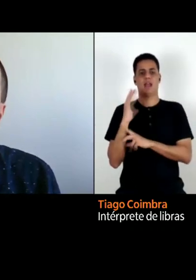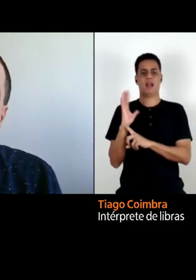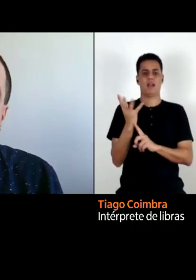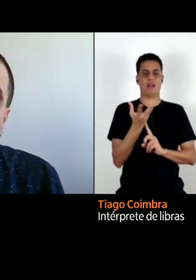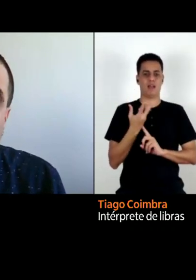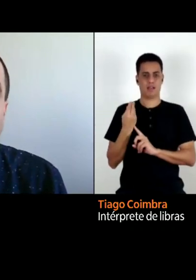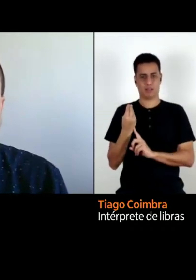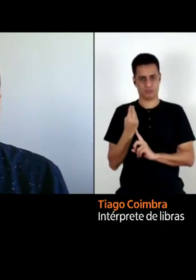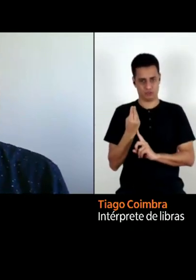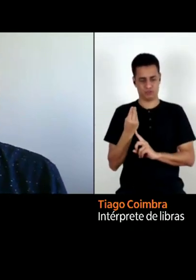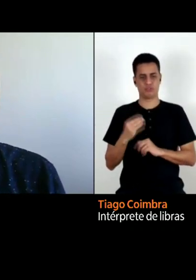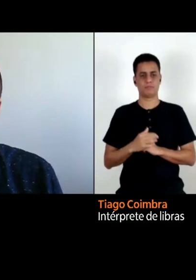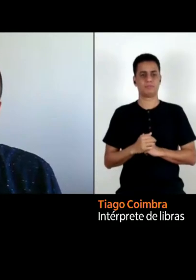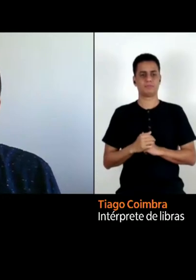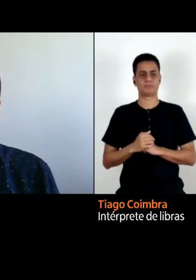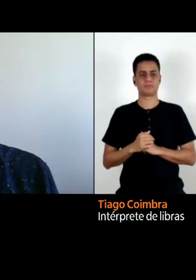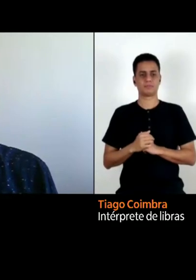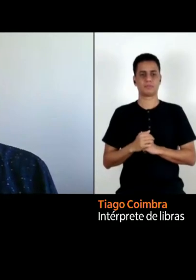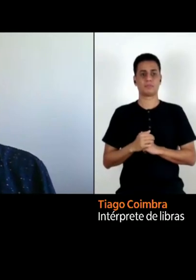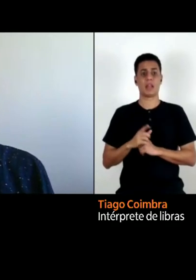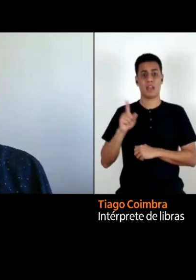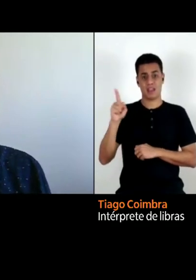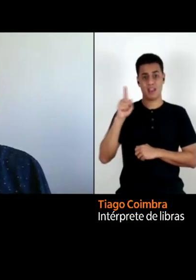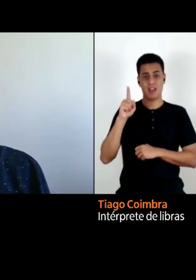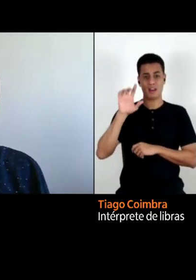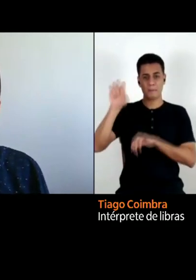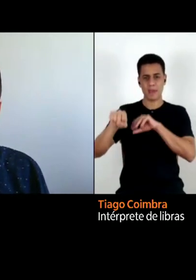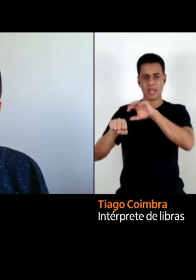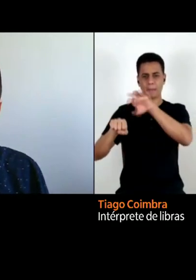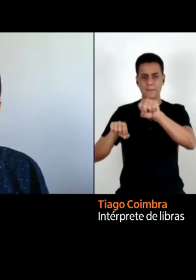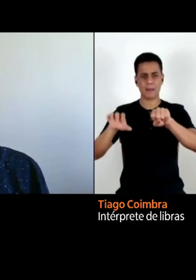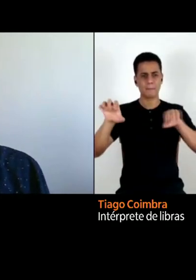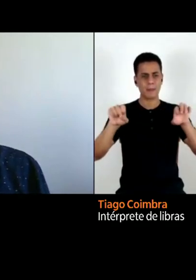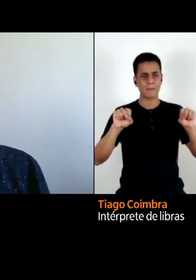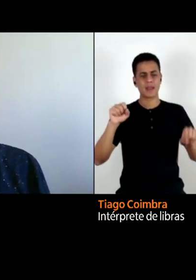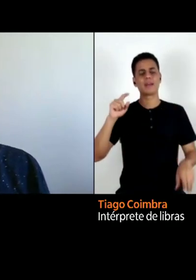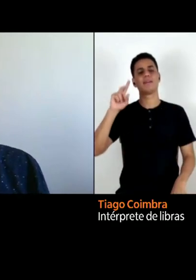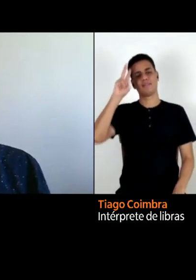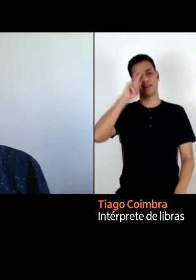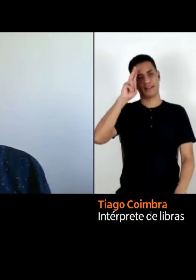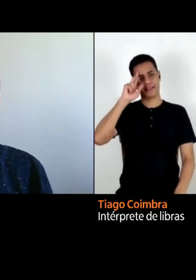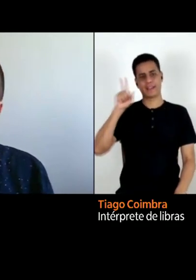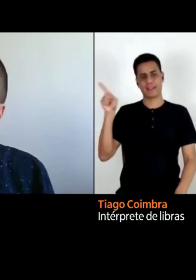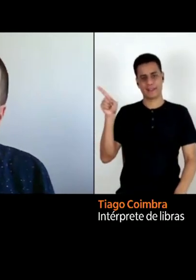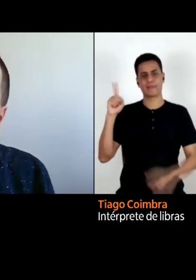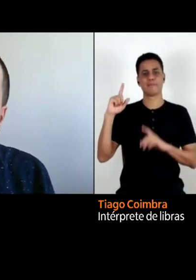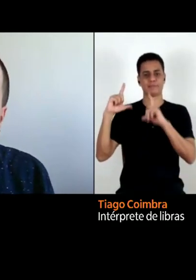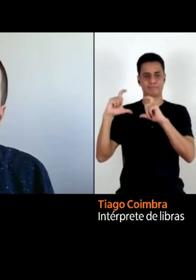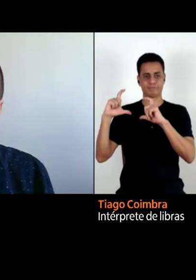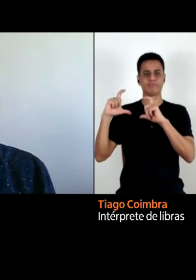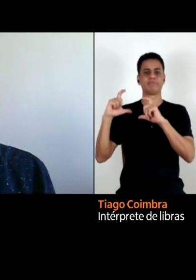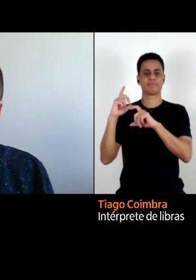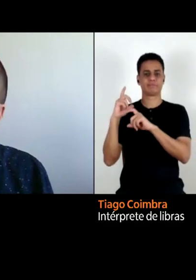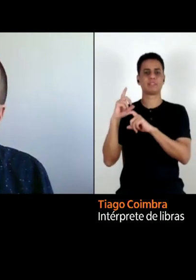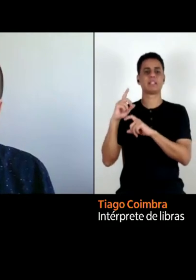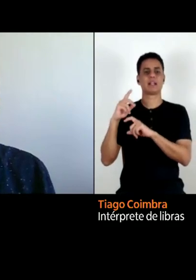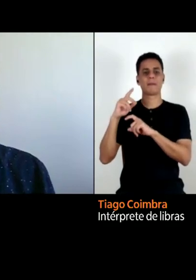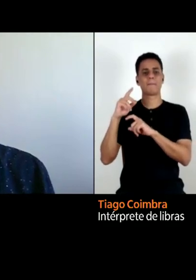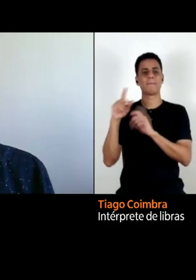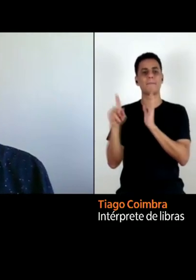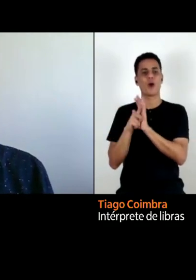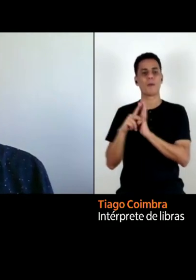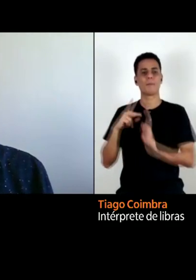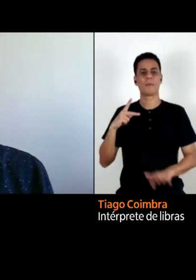A fonte de Duchamp nos leva à cabeça de touro de Picasso, cujo selim de bicicleta